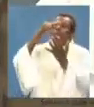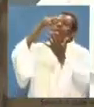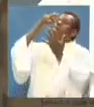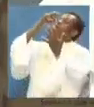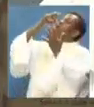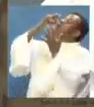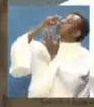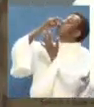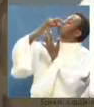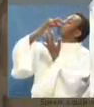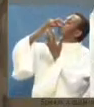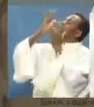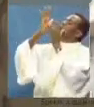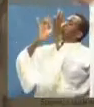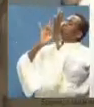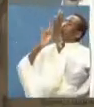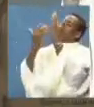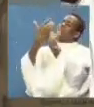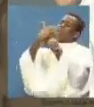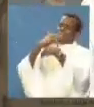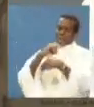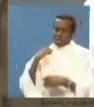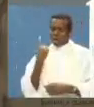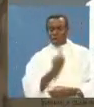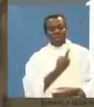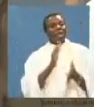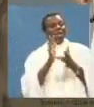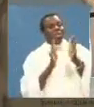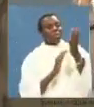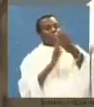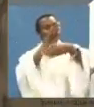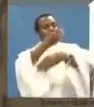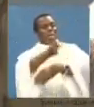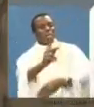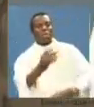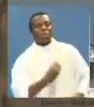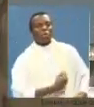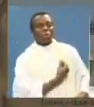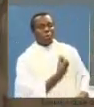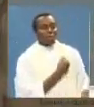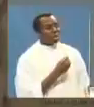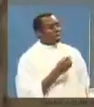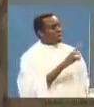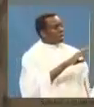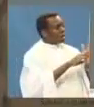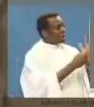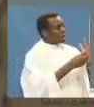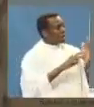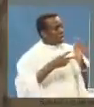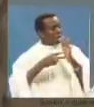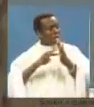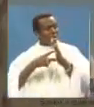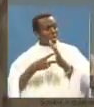amar. Amar é ter a coragem de entrar dentro do outro, do mundo do outro, da casa do outro,